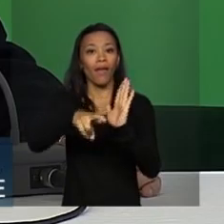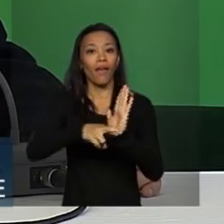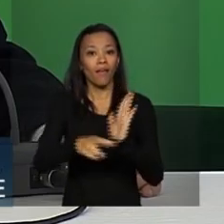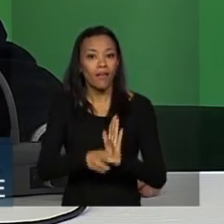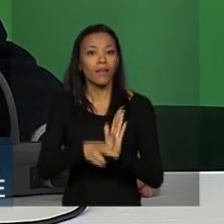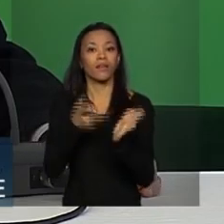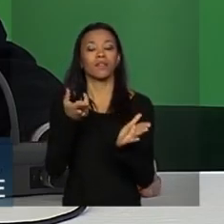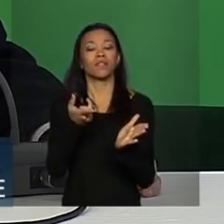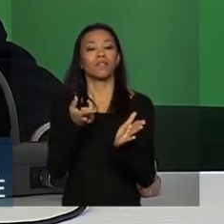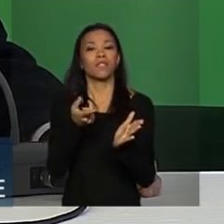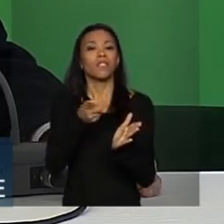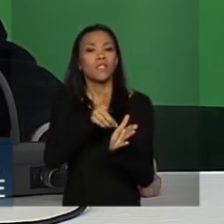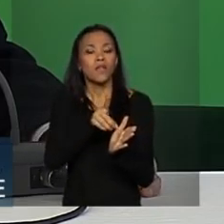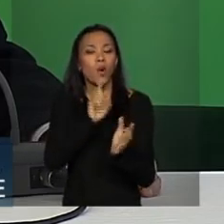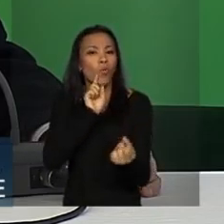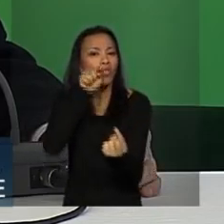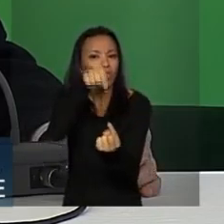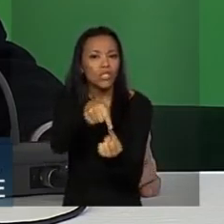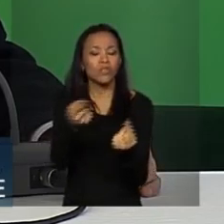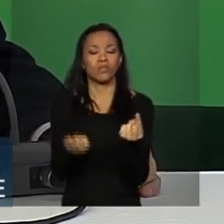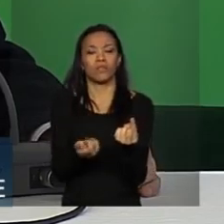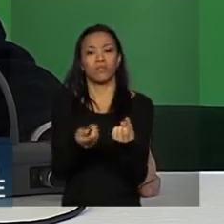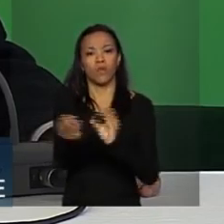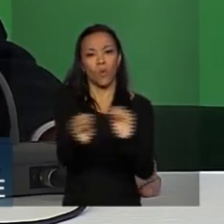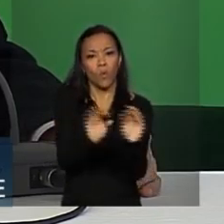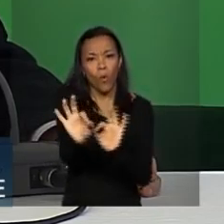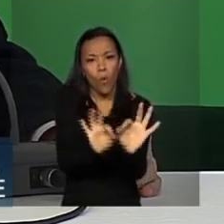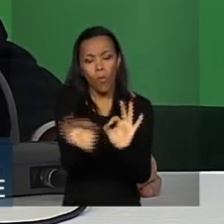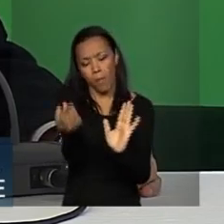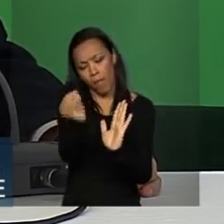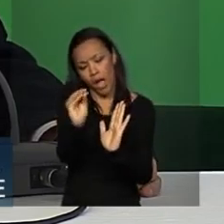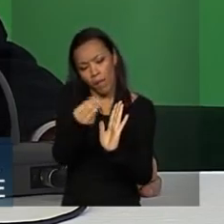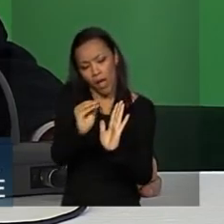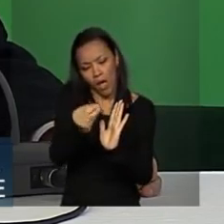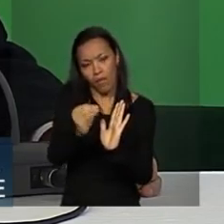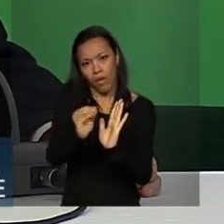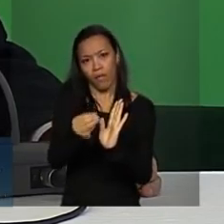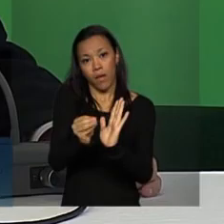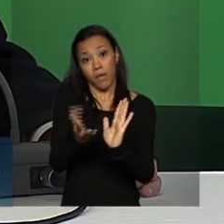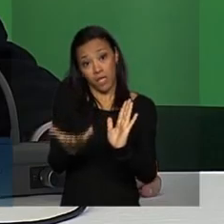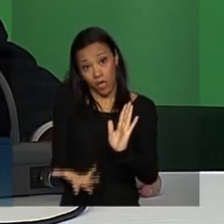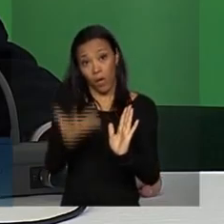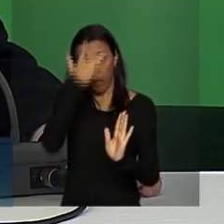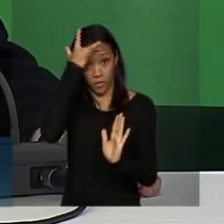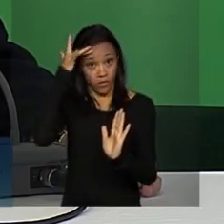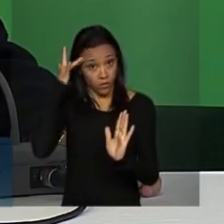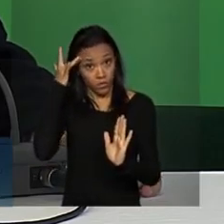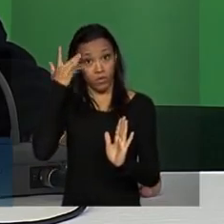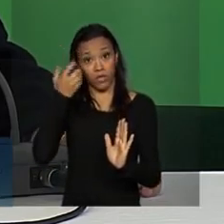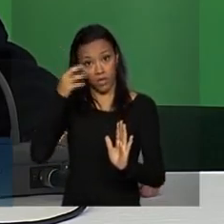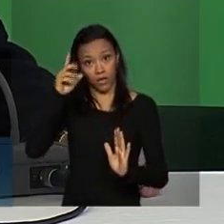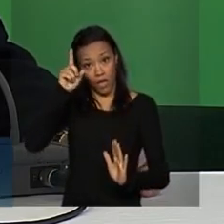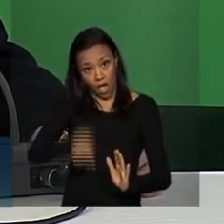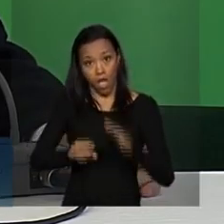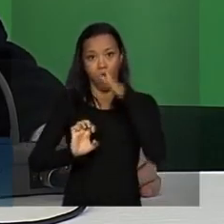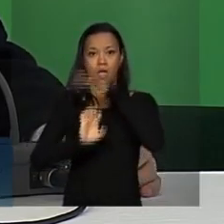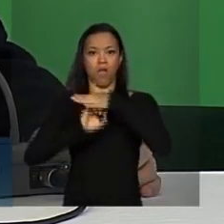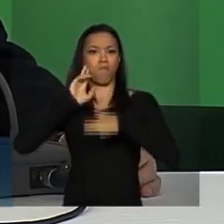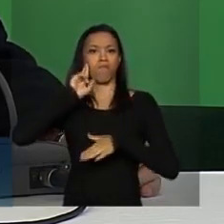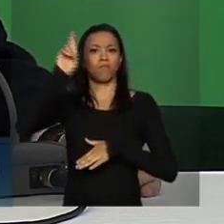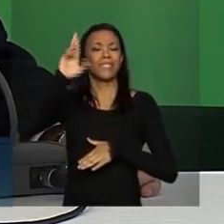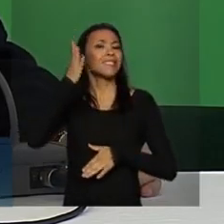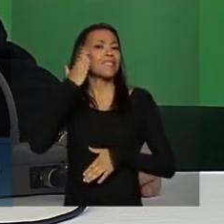previsibilidade, que é extremamente propício a que o empresariado possa ter segurança